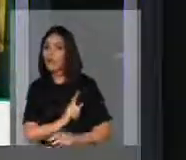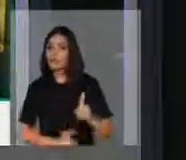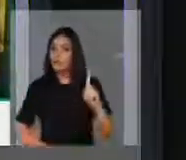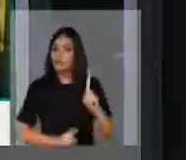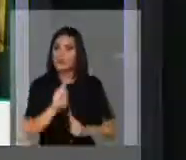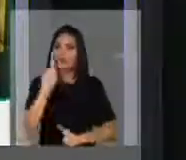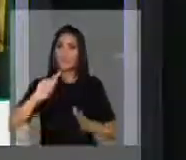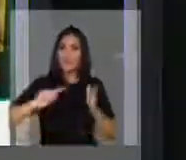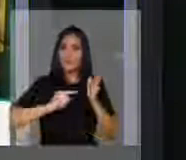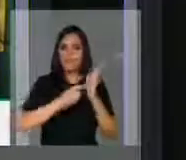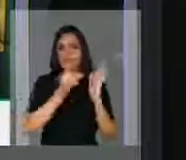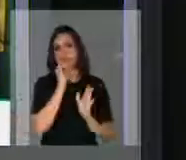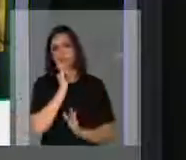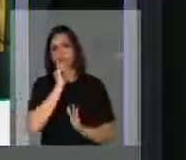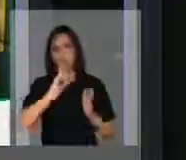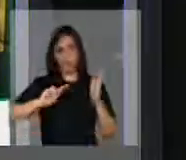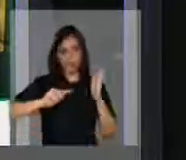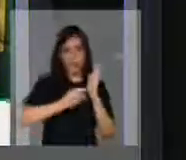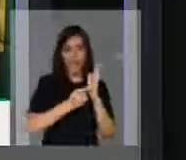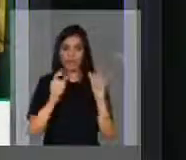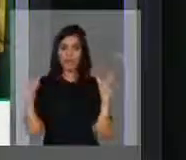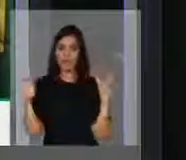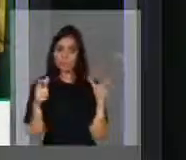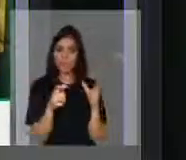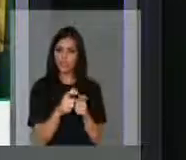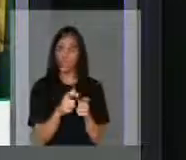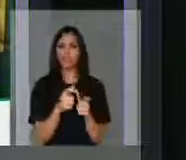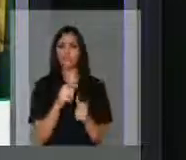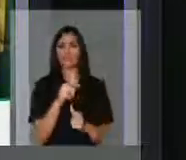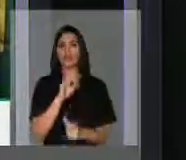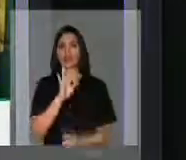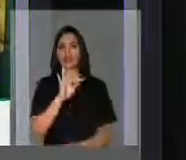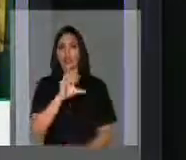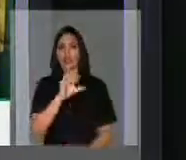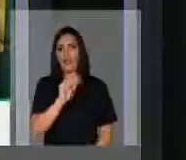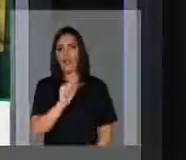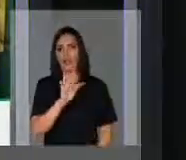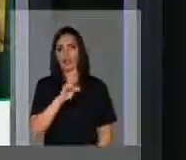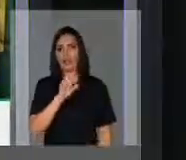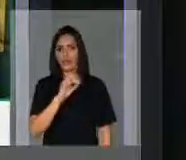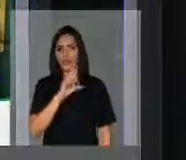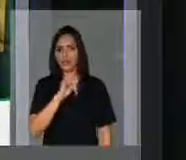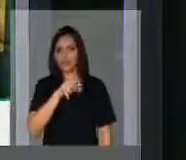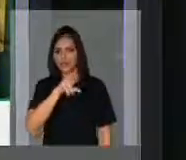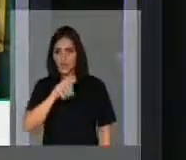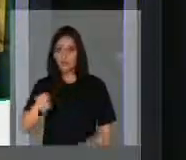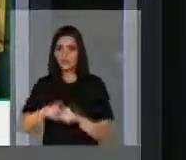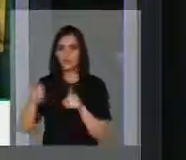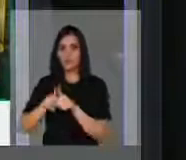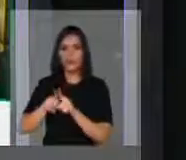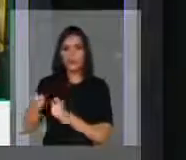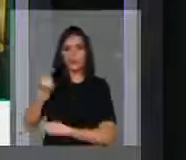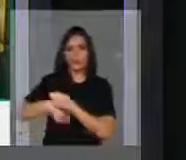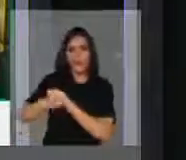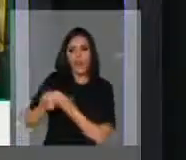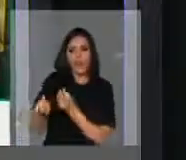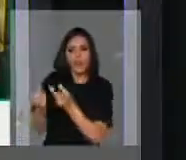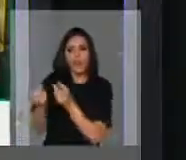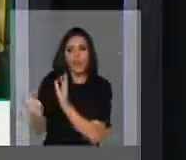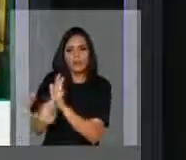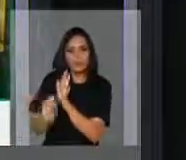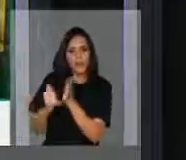exemplo, diminuição do número de latrocínio, de assalto à mão armada, de tráfico de drogas,